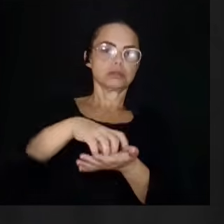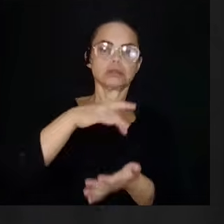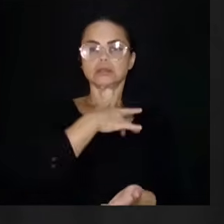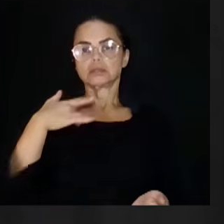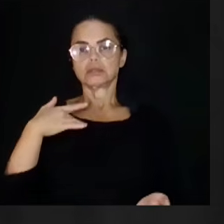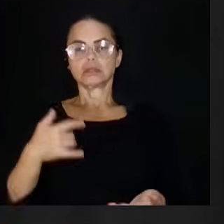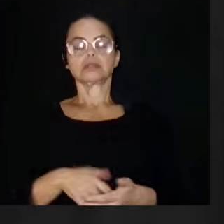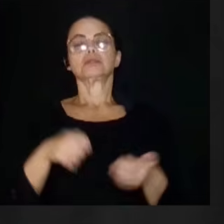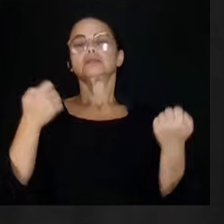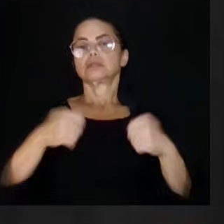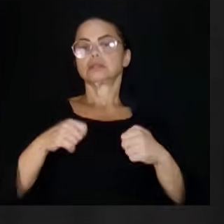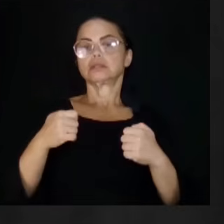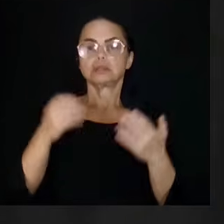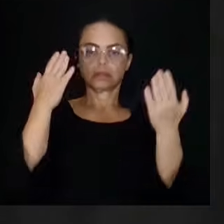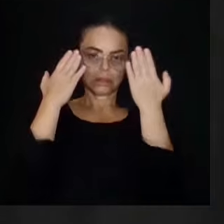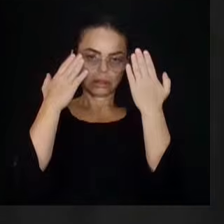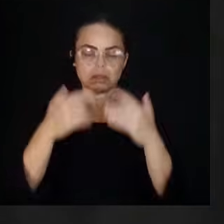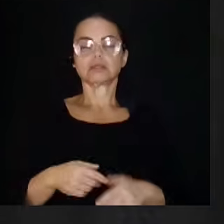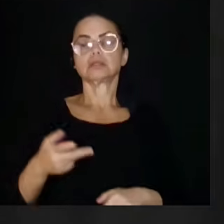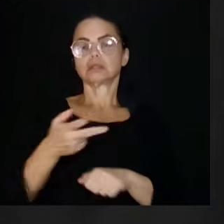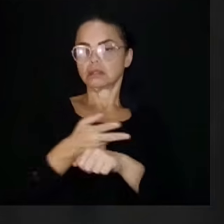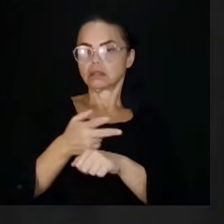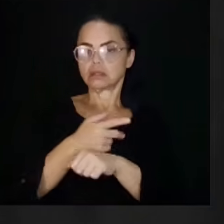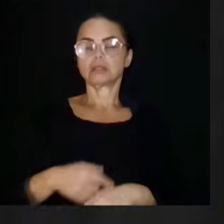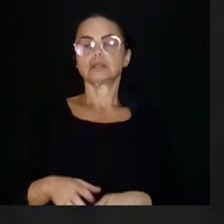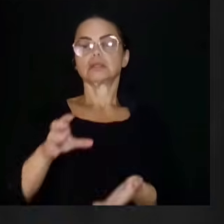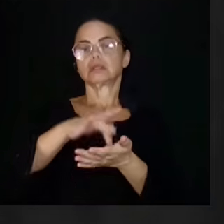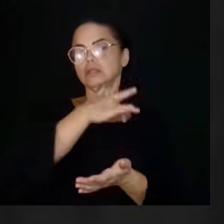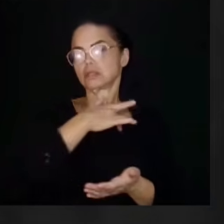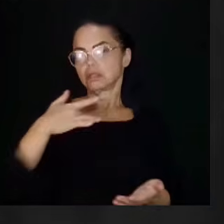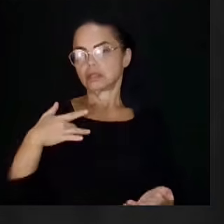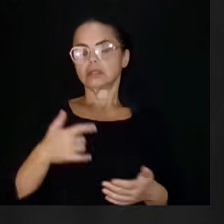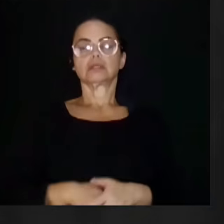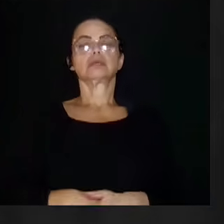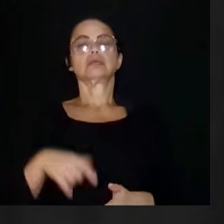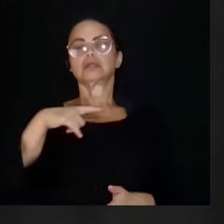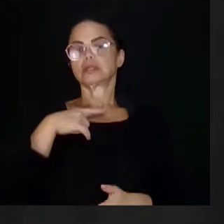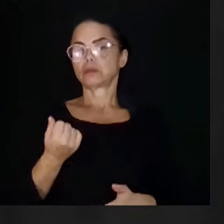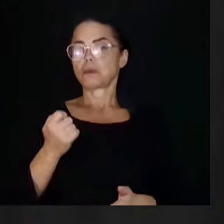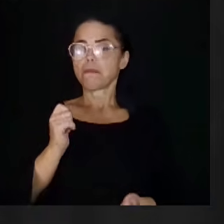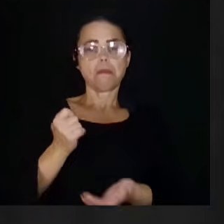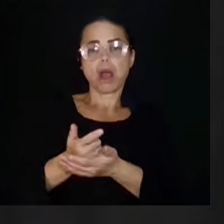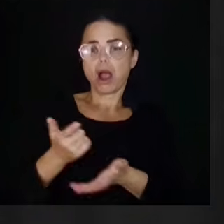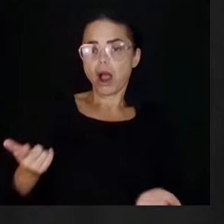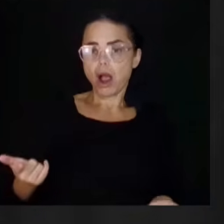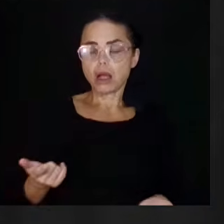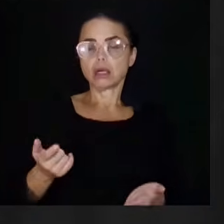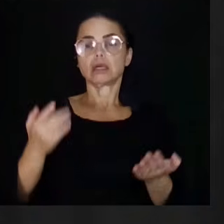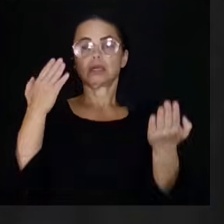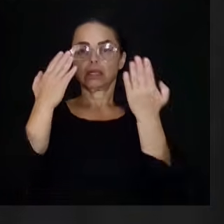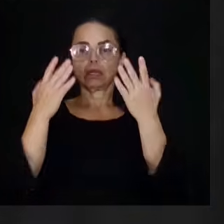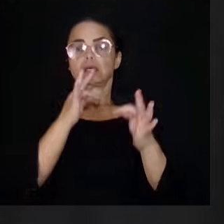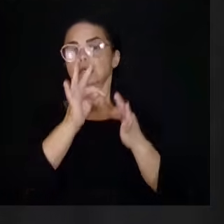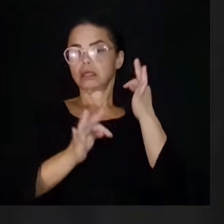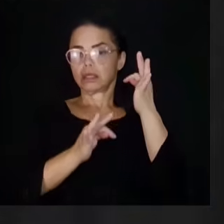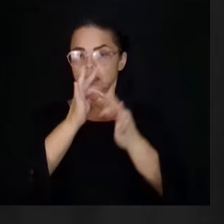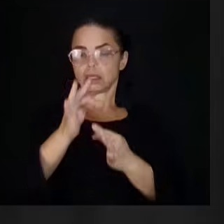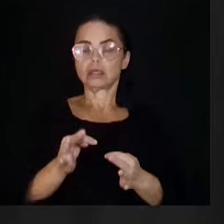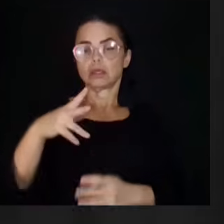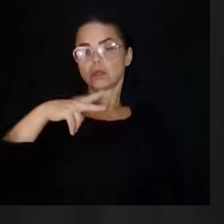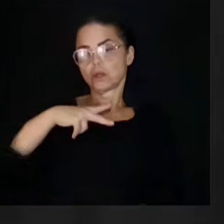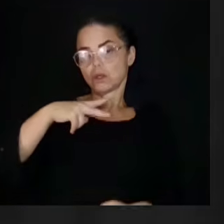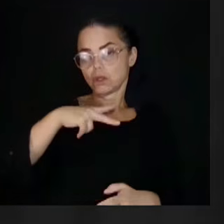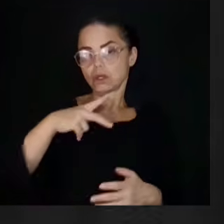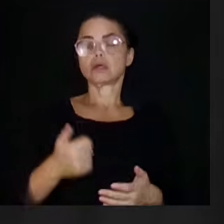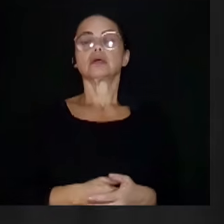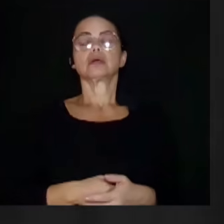psicólogo, elas procuram o centro de saúde, porque nem todo mundo tem condições de fazer uma terapia de fato no particular, né? Para além das